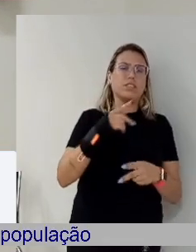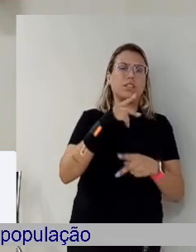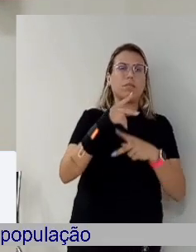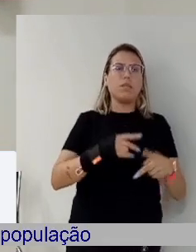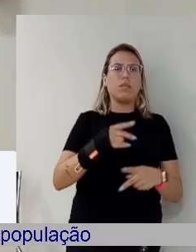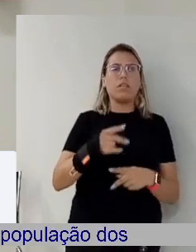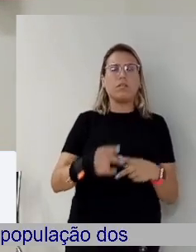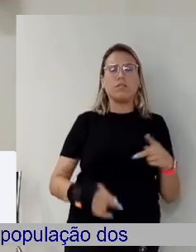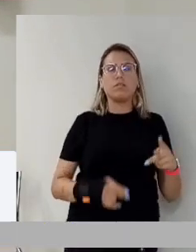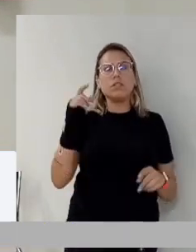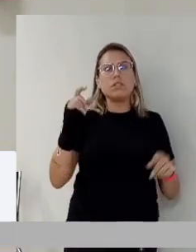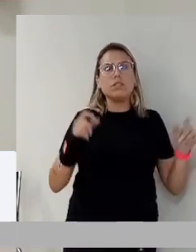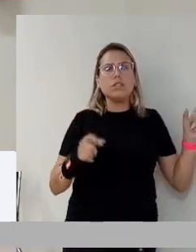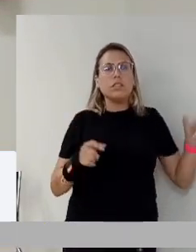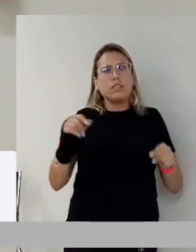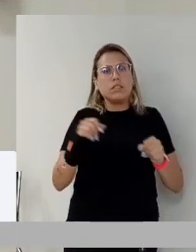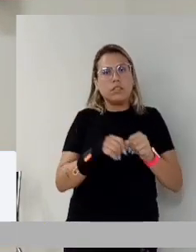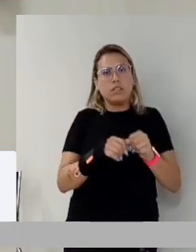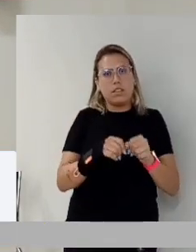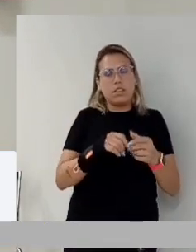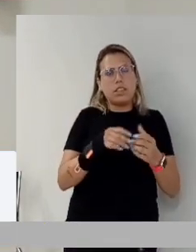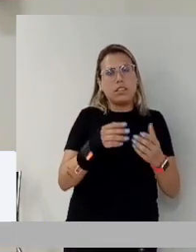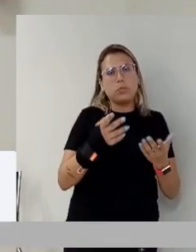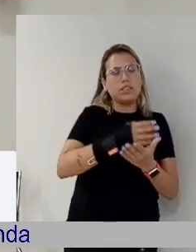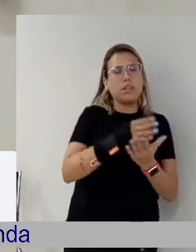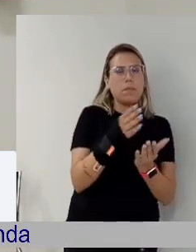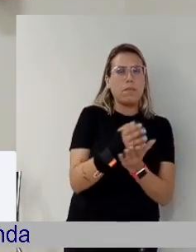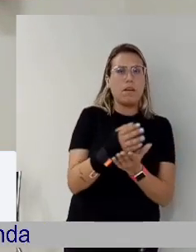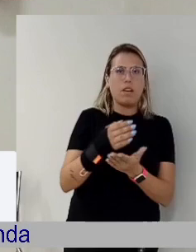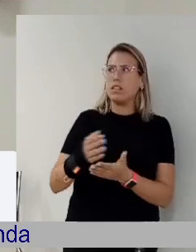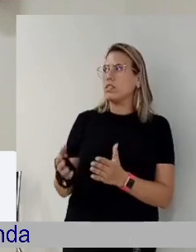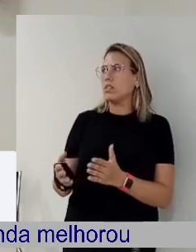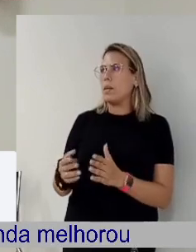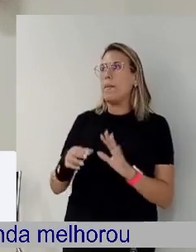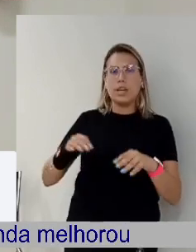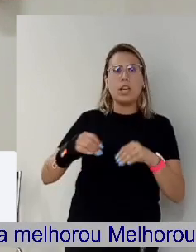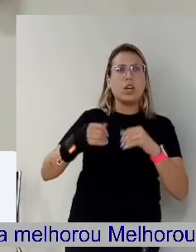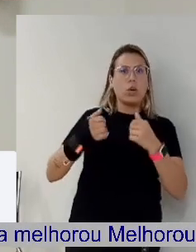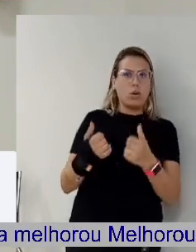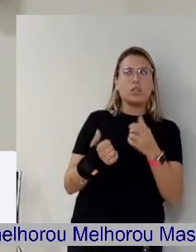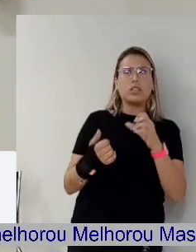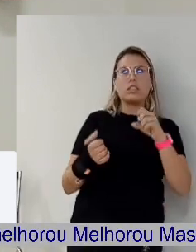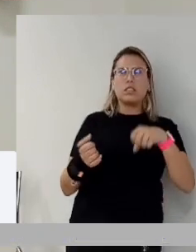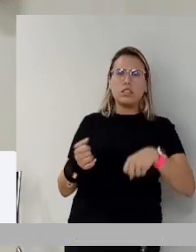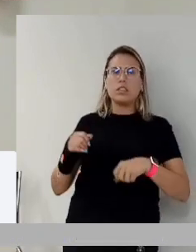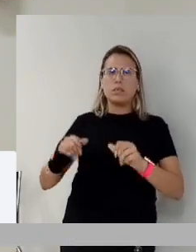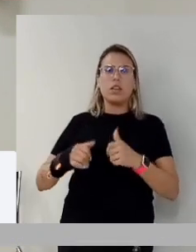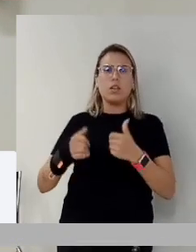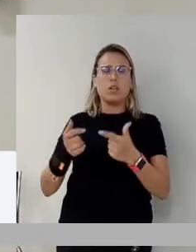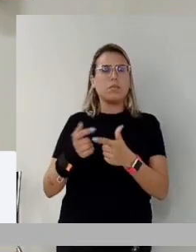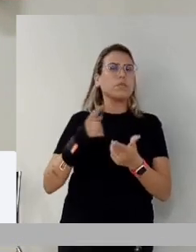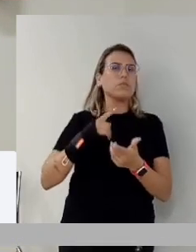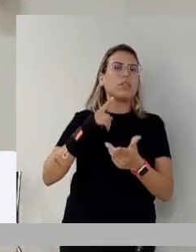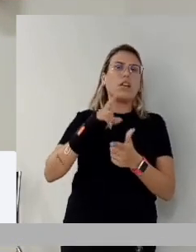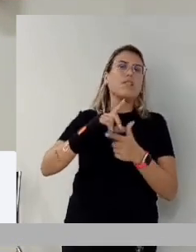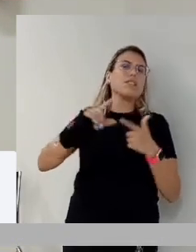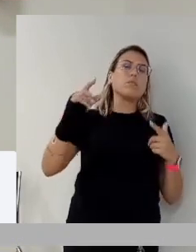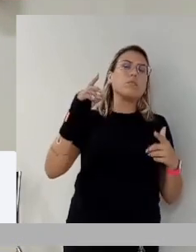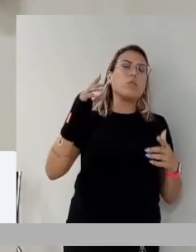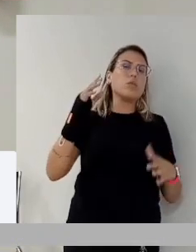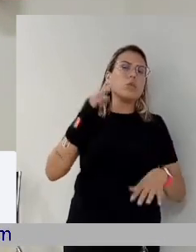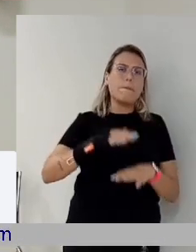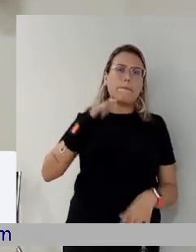dos cidadões em fazer a separação ainda melhorou Melhorou Mas temos que avançar muito mais ainda tem